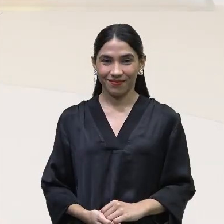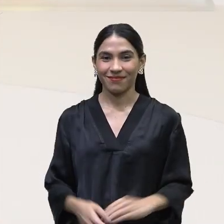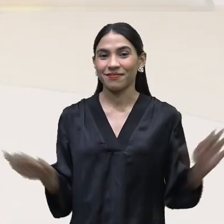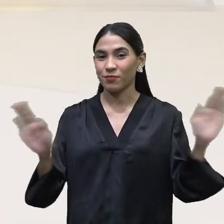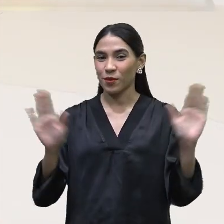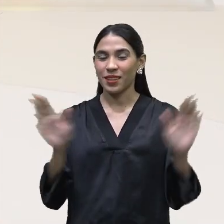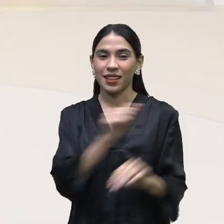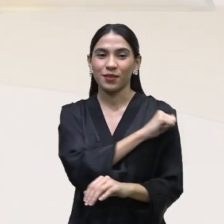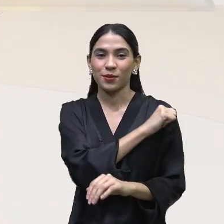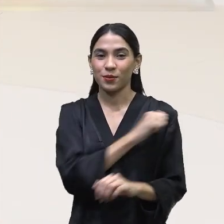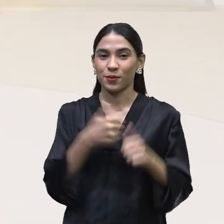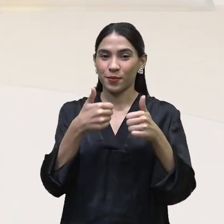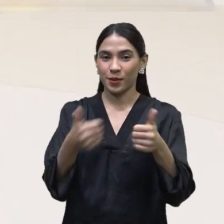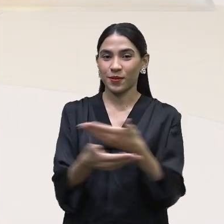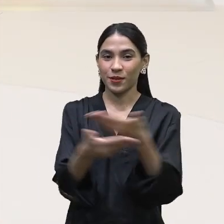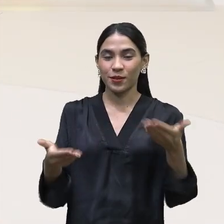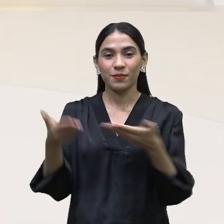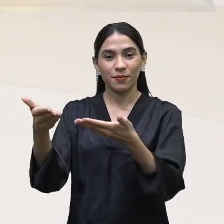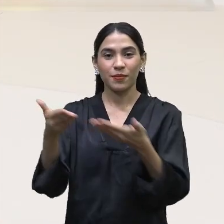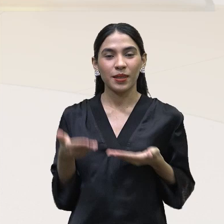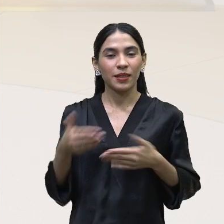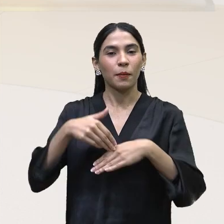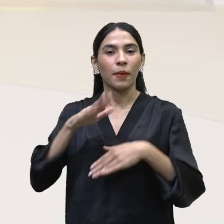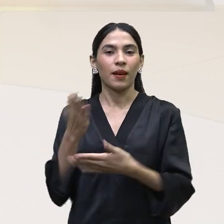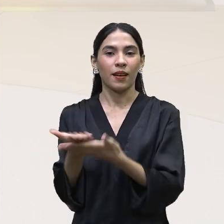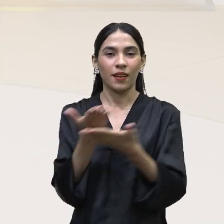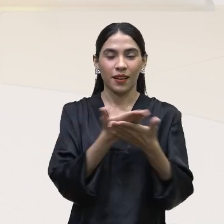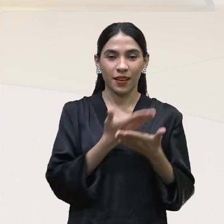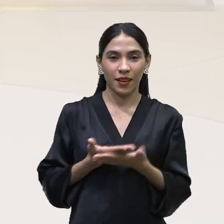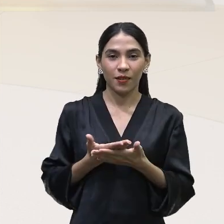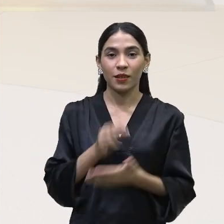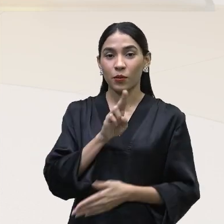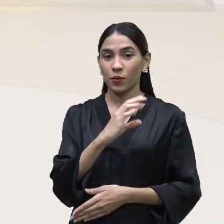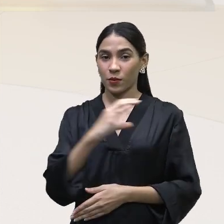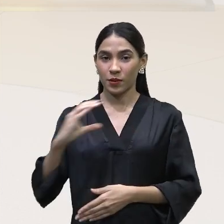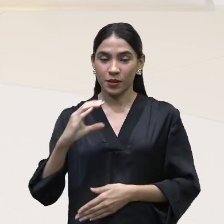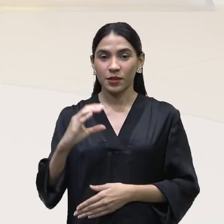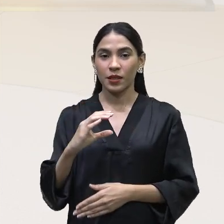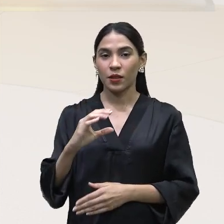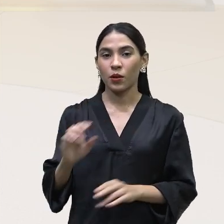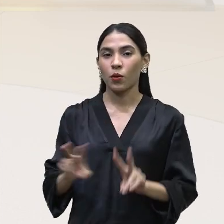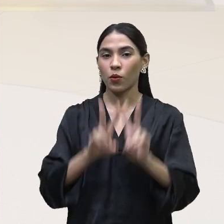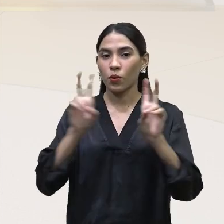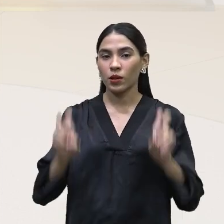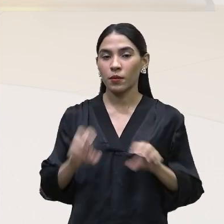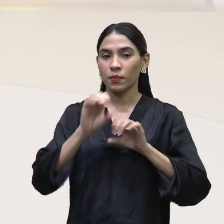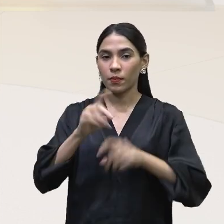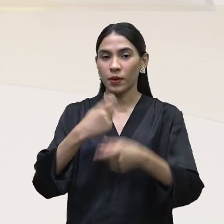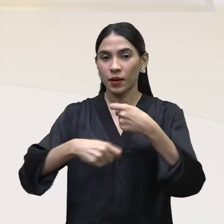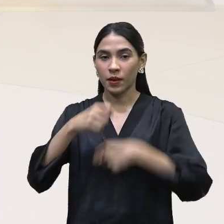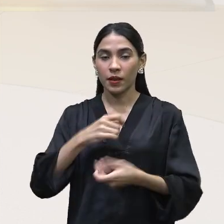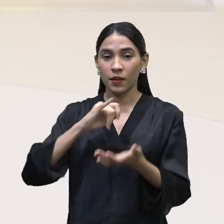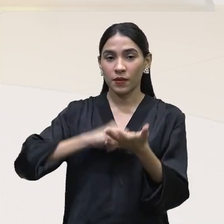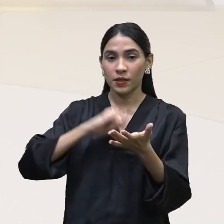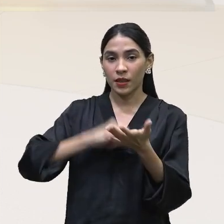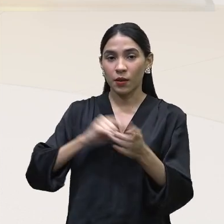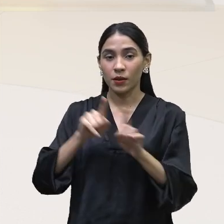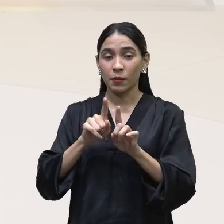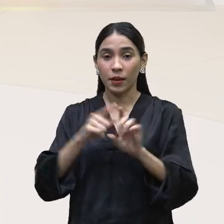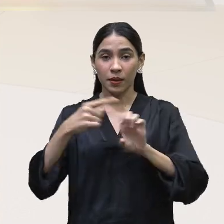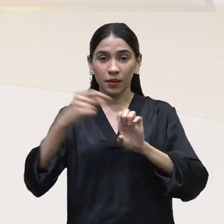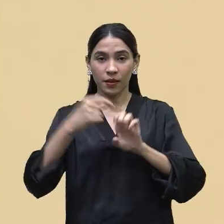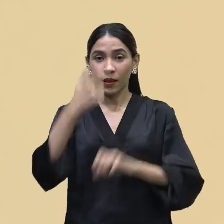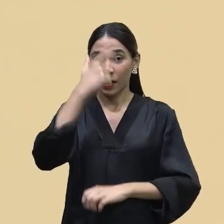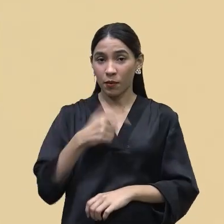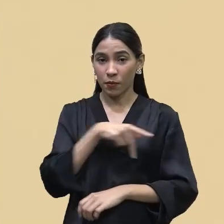Olá pessoal, tudo bem com vocês? Sejam bem-vindos a mais uma aula do nosso CC sobre Educação Financeira, Fiscal e Empreendedora.